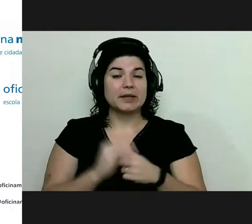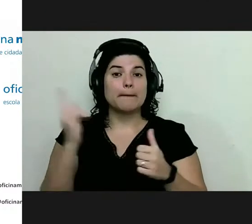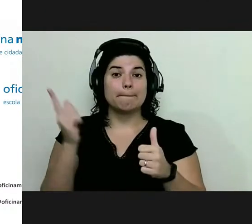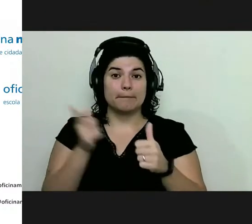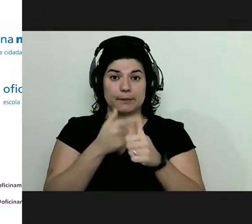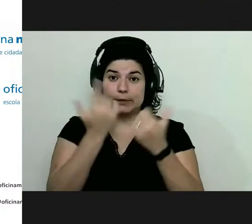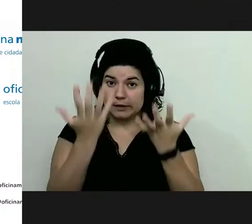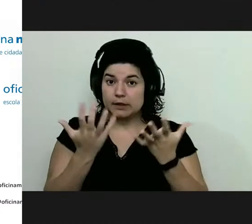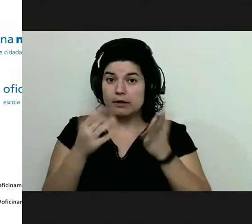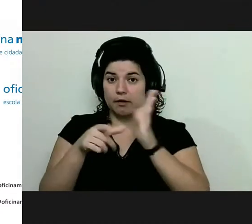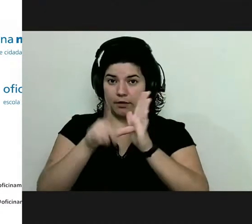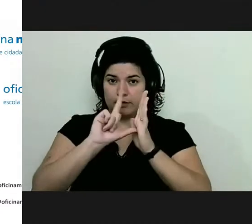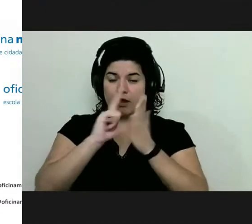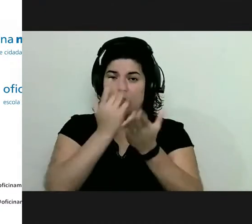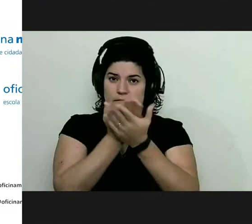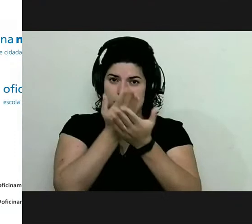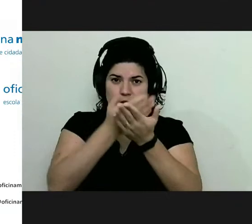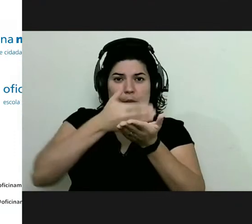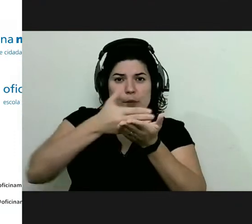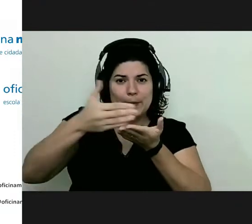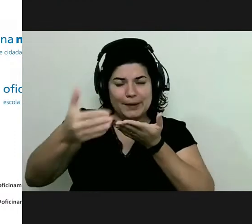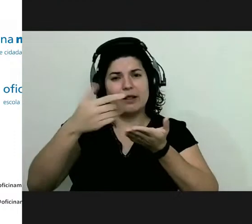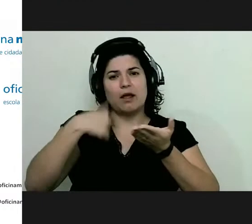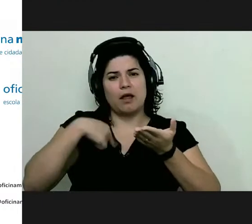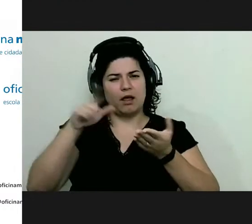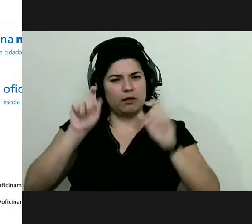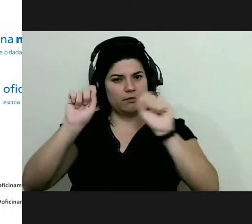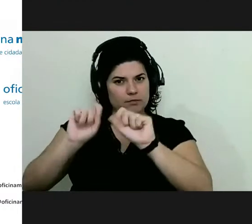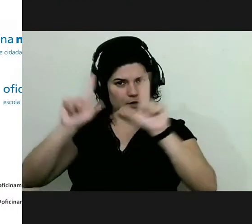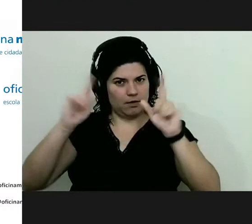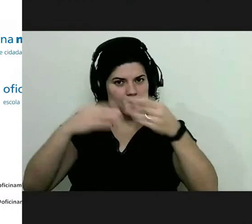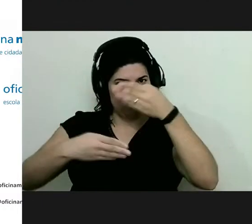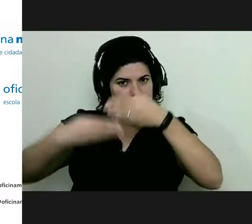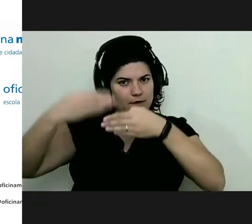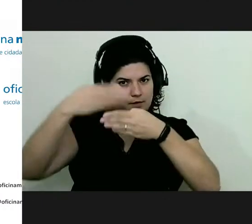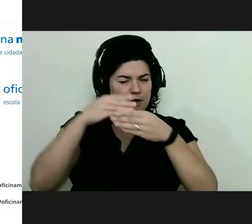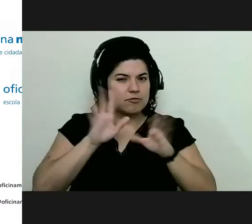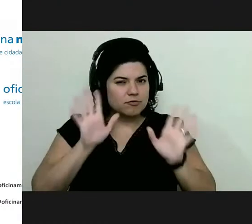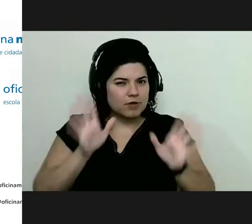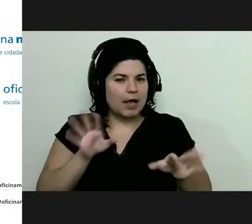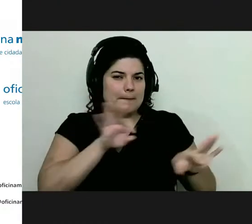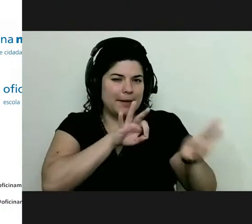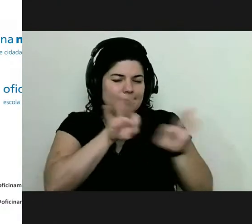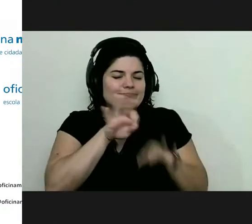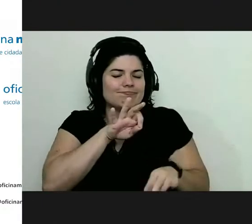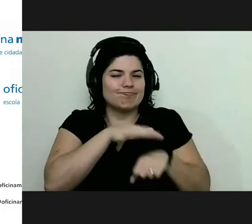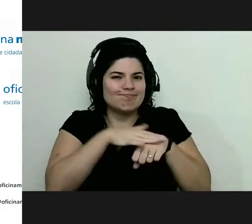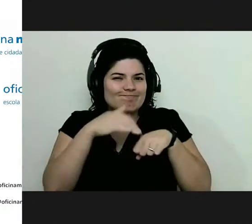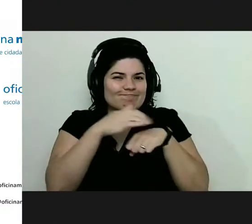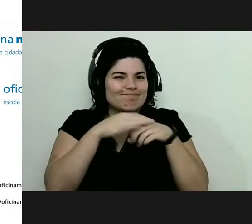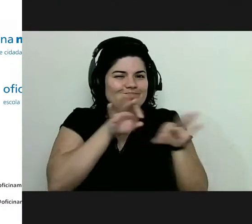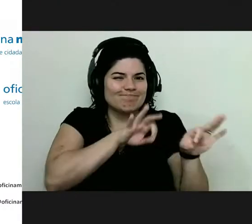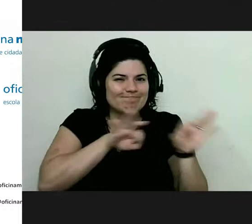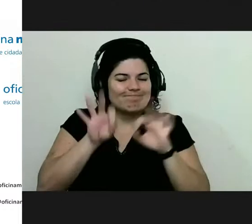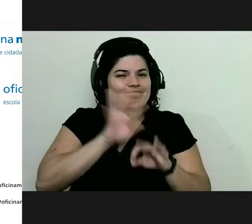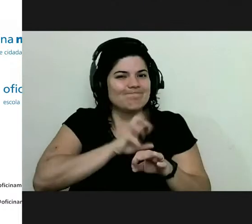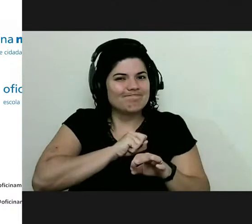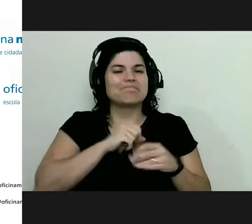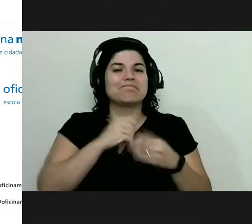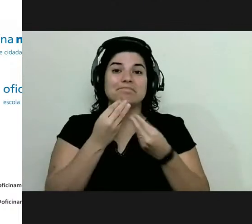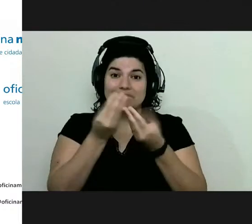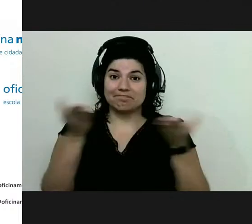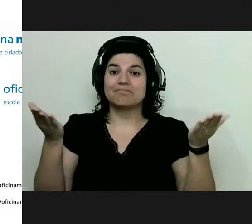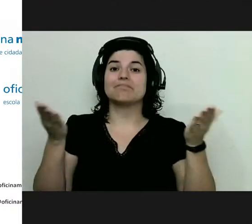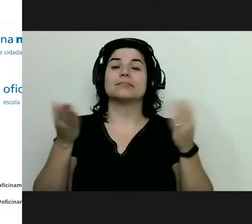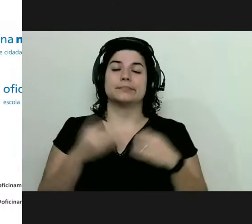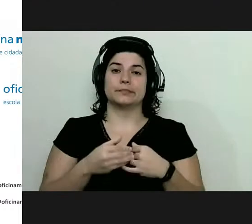coisa que eu queria antes de começar essa aula antes de fazer o compartilhamento aqui do material que eu preparei carinhosamente para vocês na noite de hoje eu queria